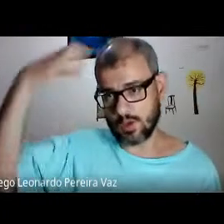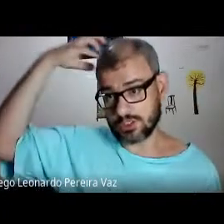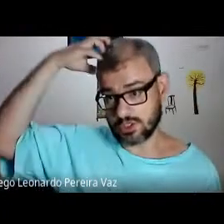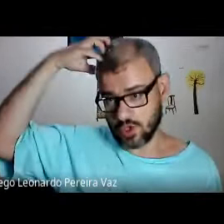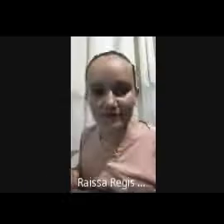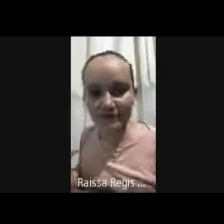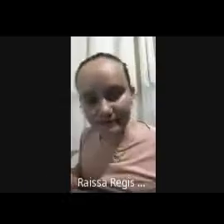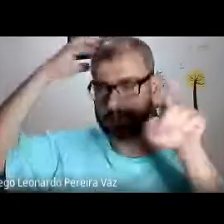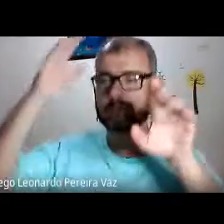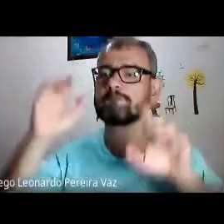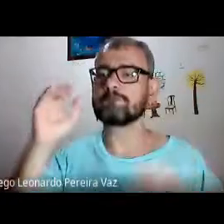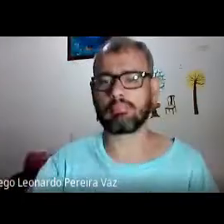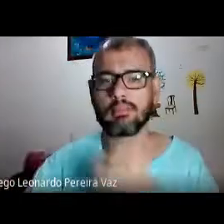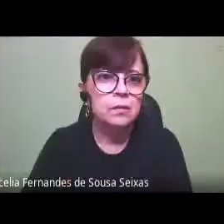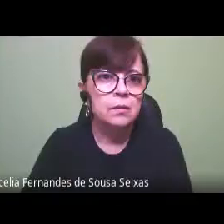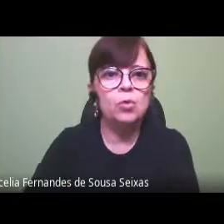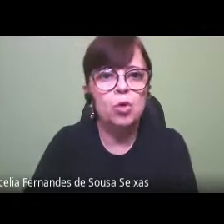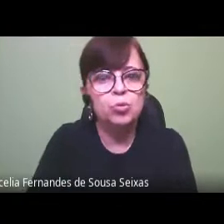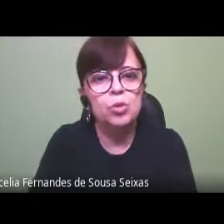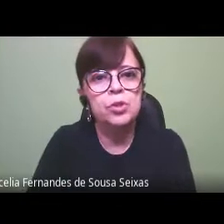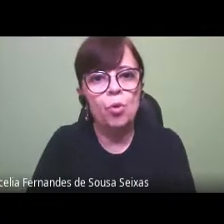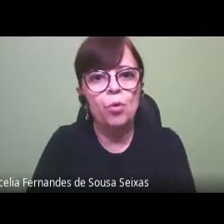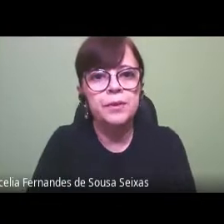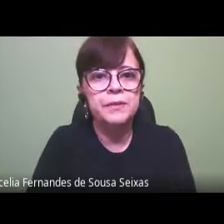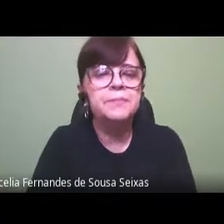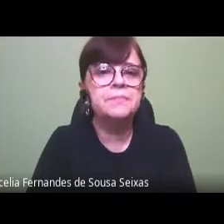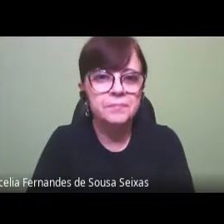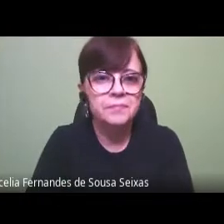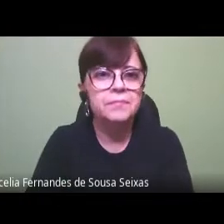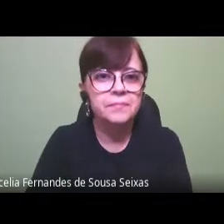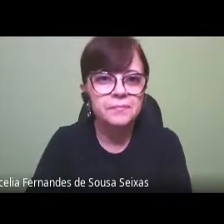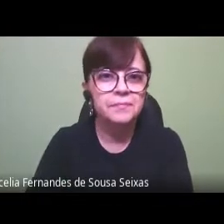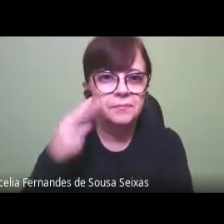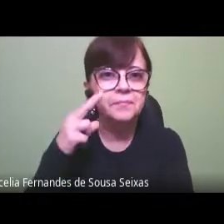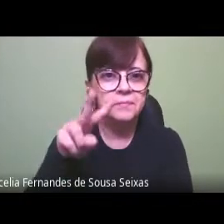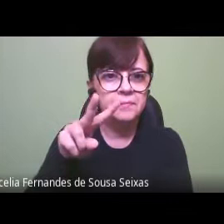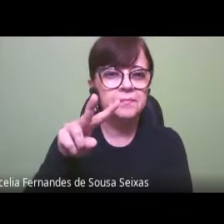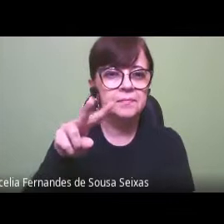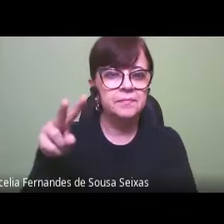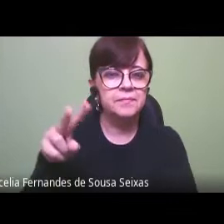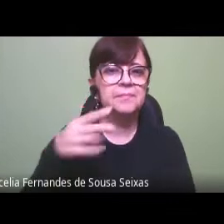Sinal. É nesse? Esse sinal do autor, estou.